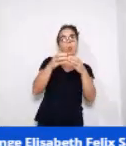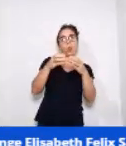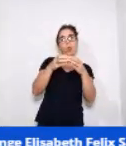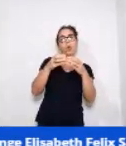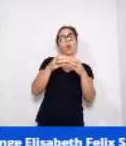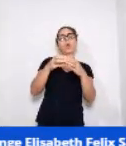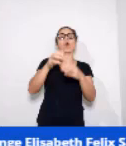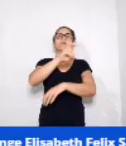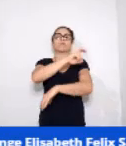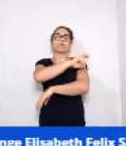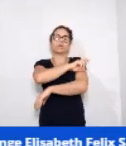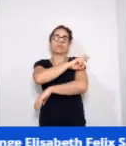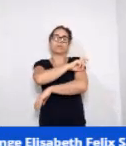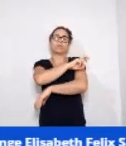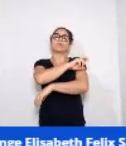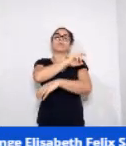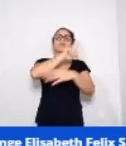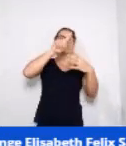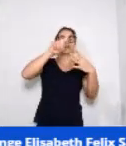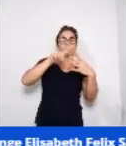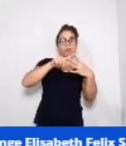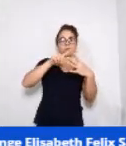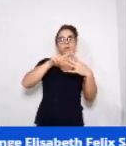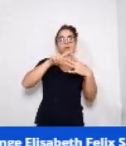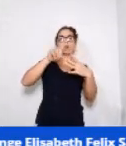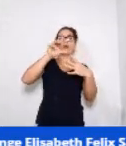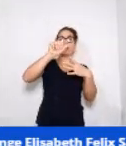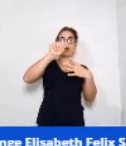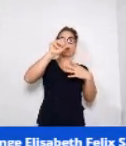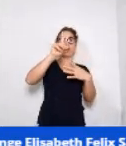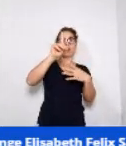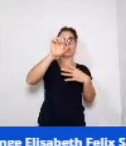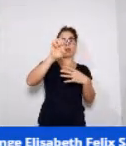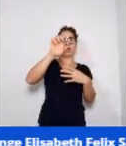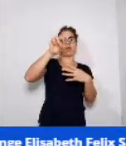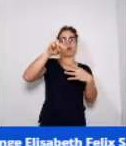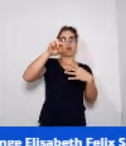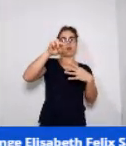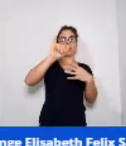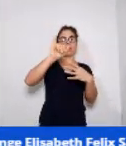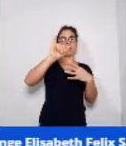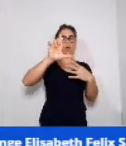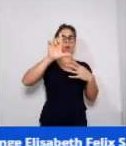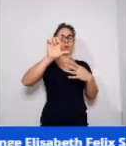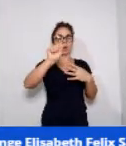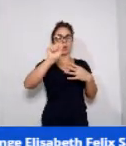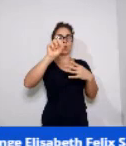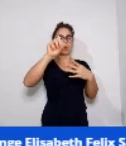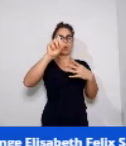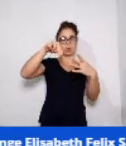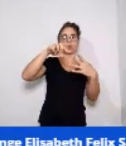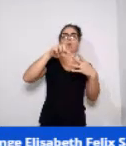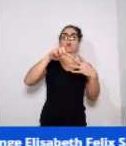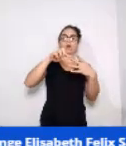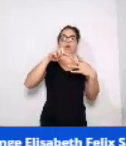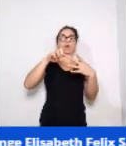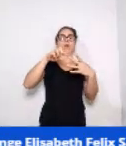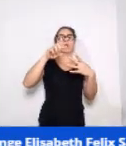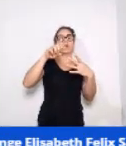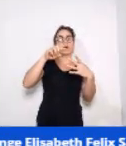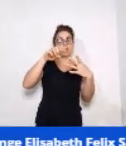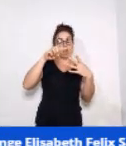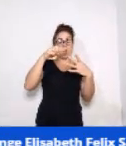ano. Então, nós temos o professor Ademilson Borges, a professora Berenice Alves, eu, a professora